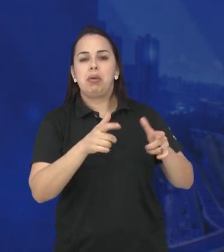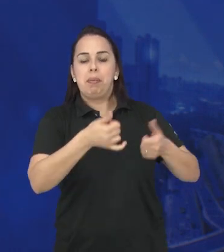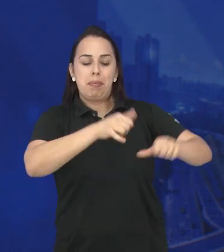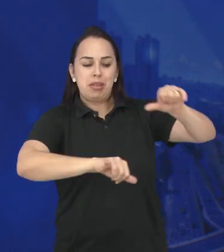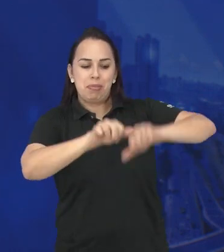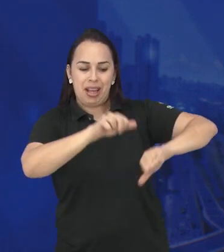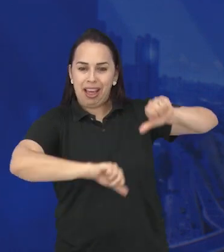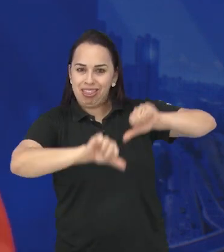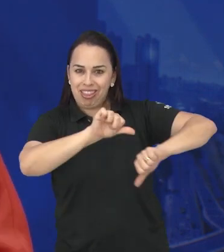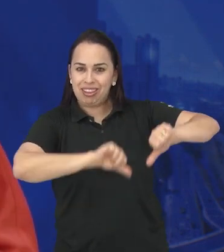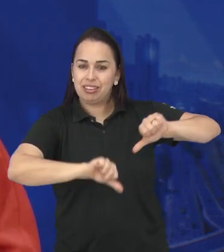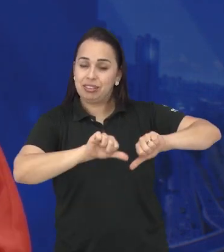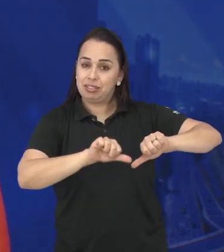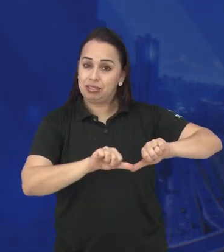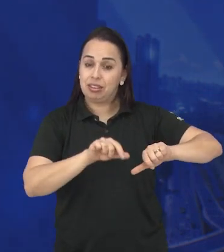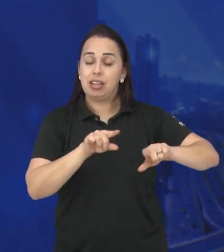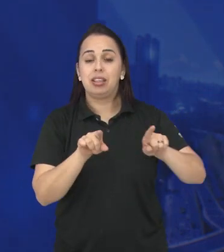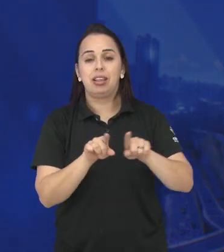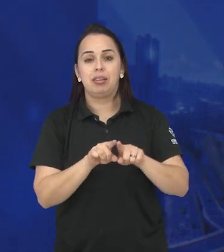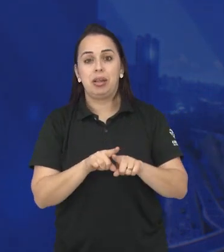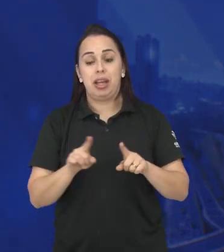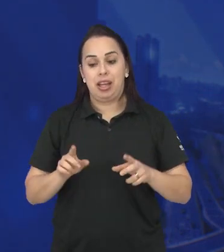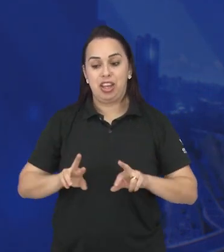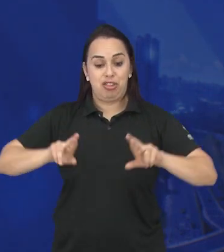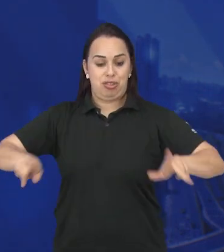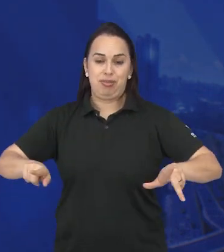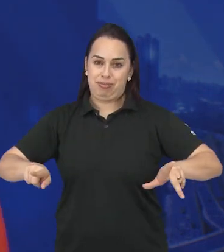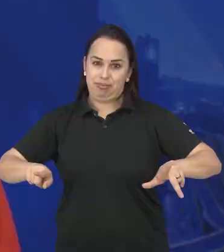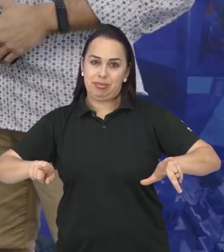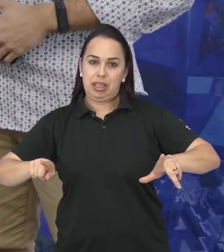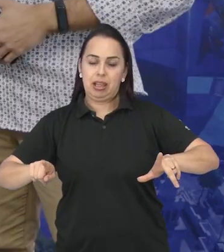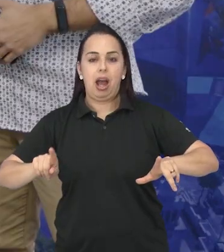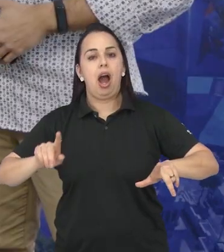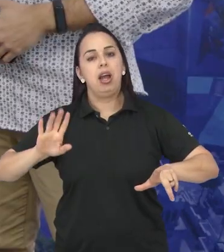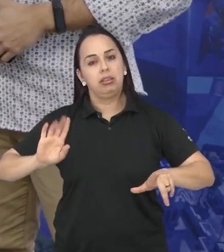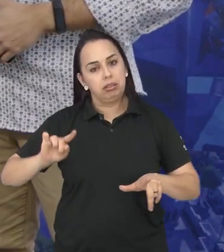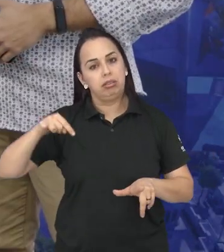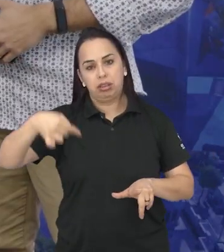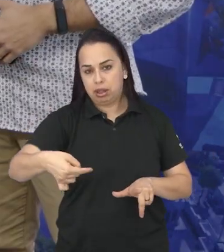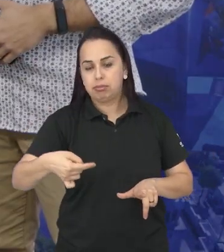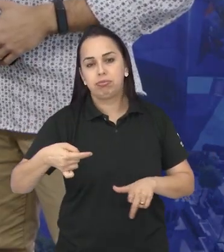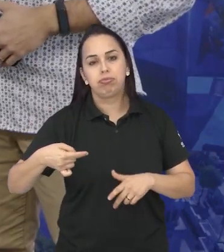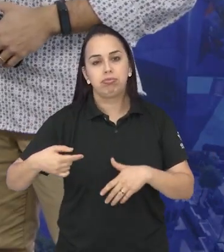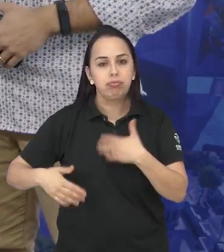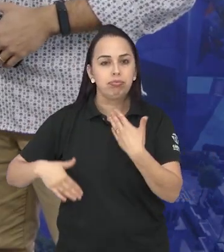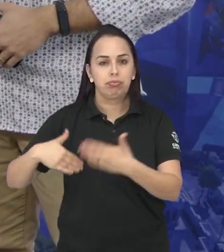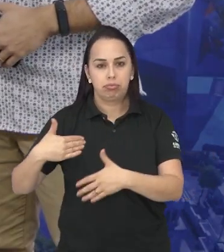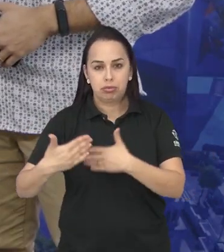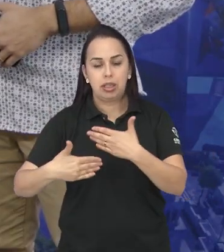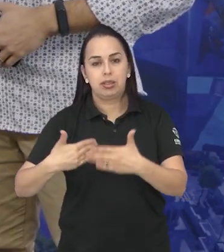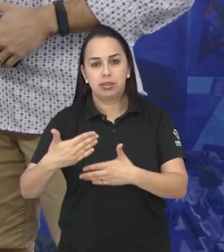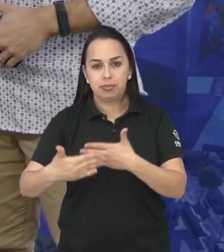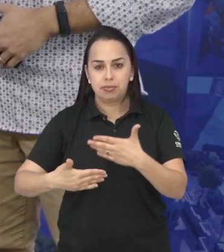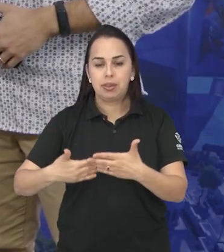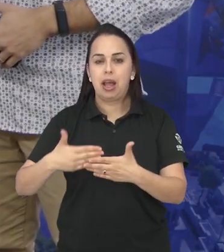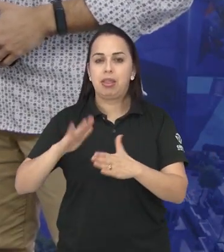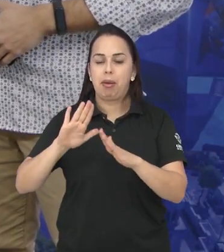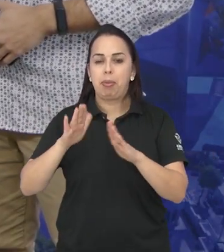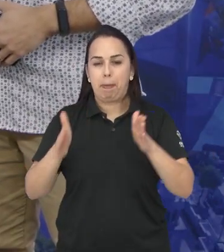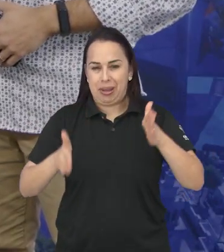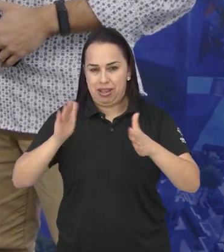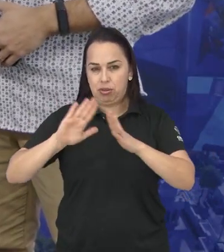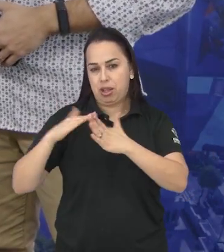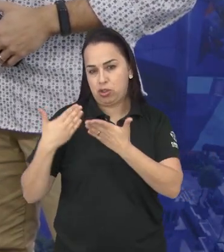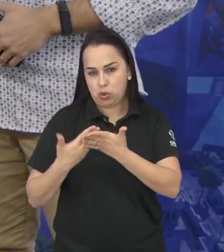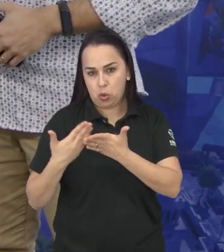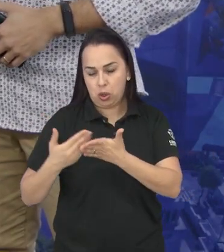cientista. Então já começa aí a primeira dificuldade. E isso vai se estendendo no período escolar,